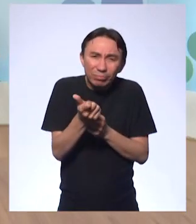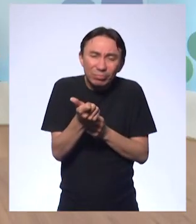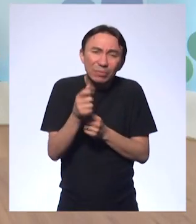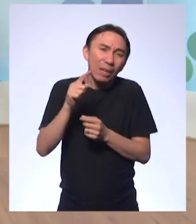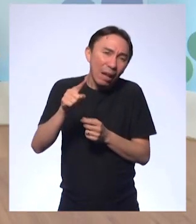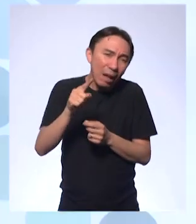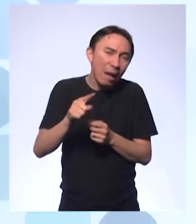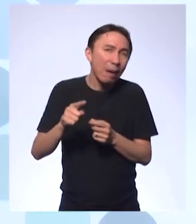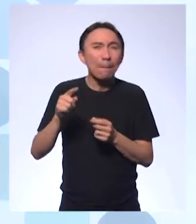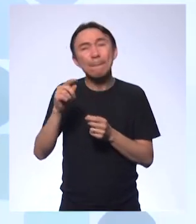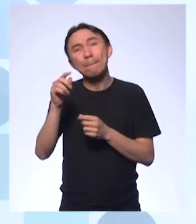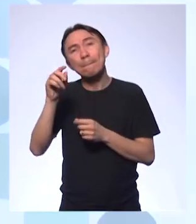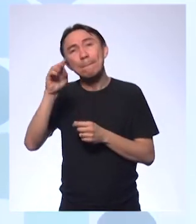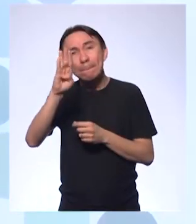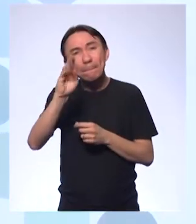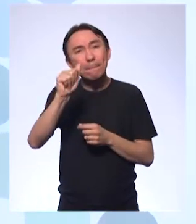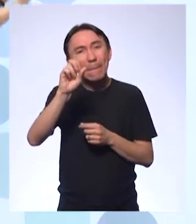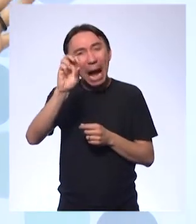de